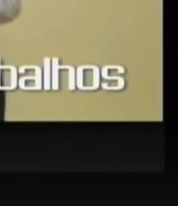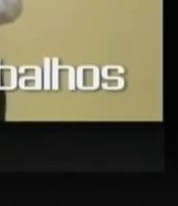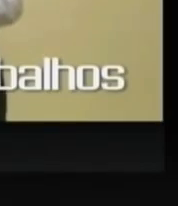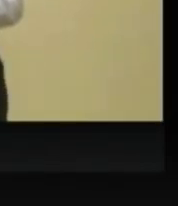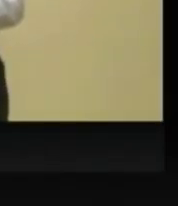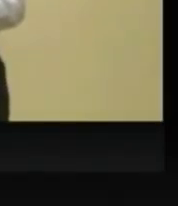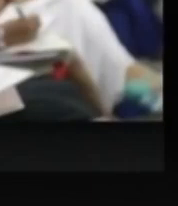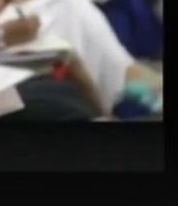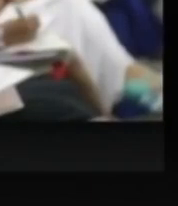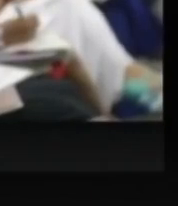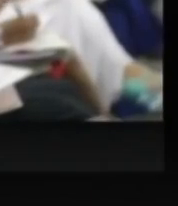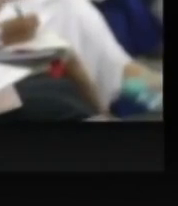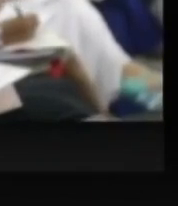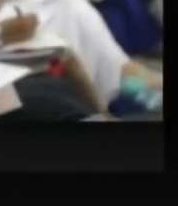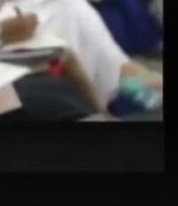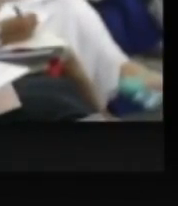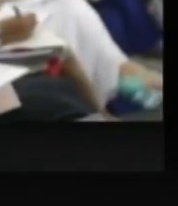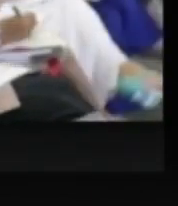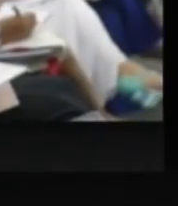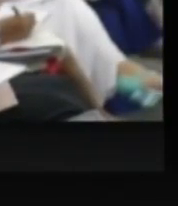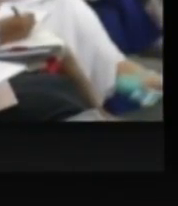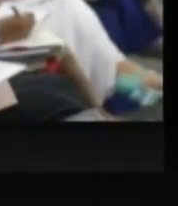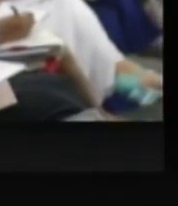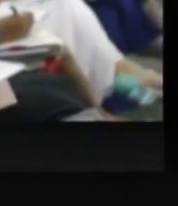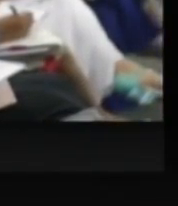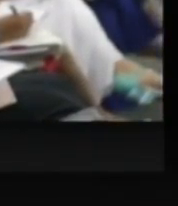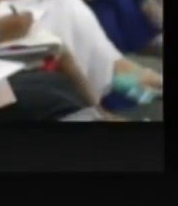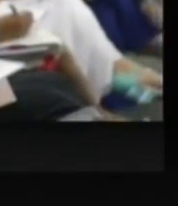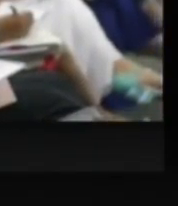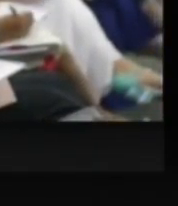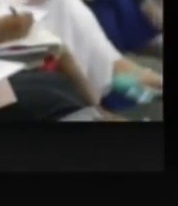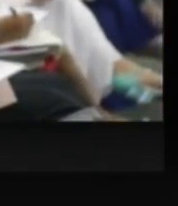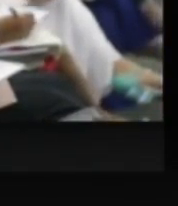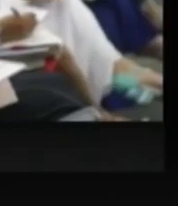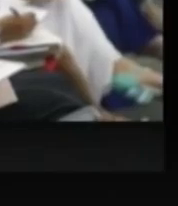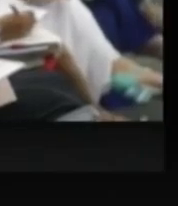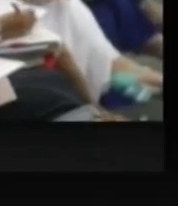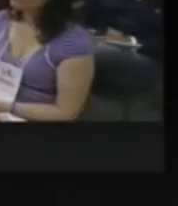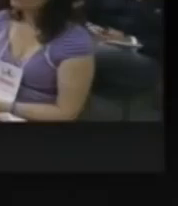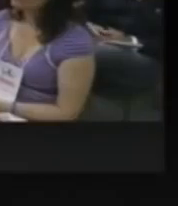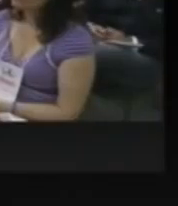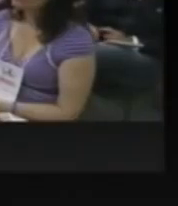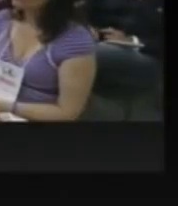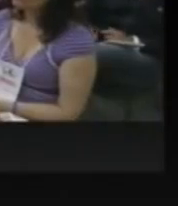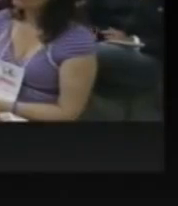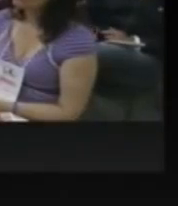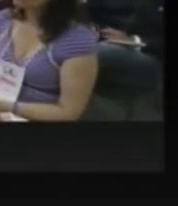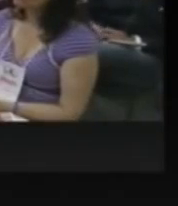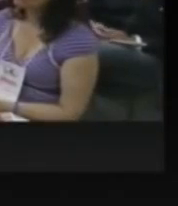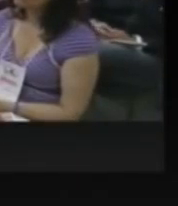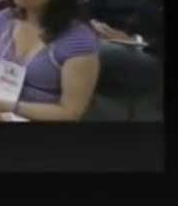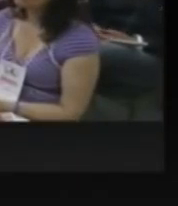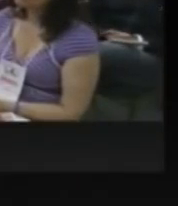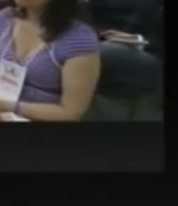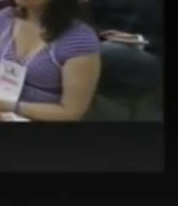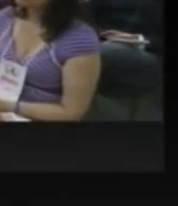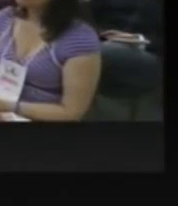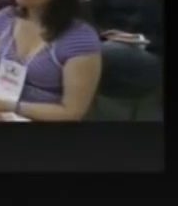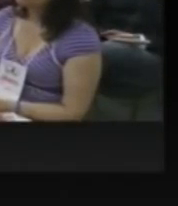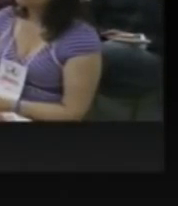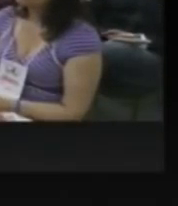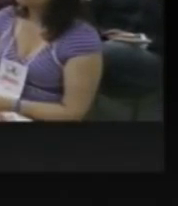19.694 trabalhos inscritos. Além disso, faz parte do programa uma série de encontros nacionais de núcleos e grupos de pesquisa